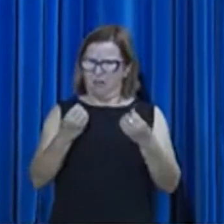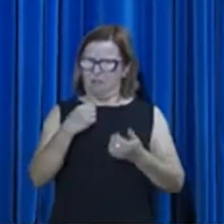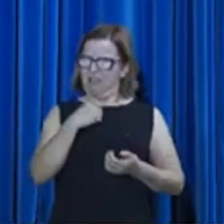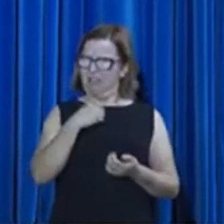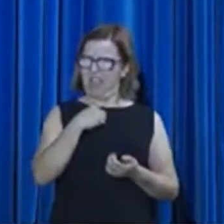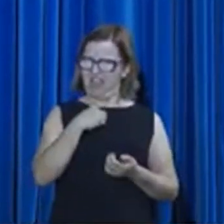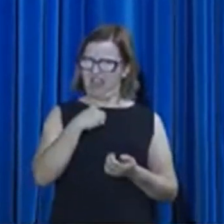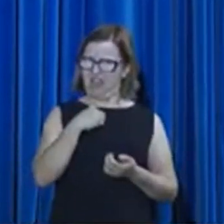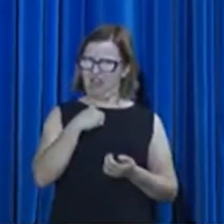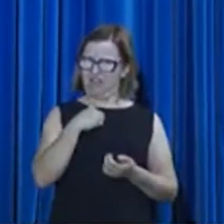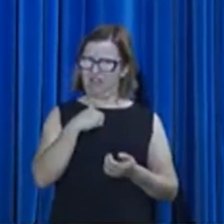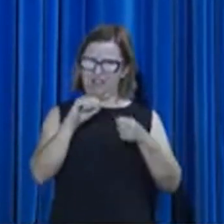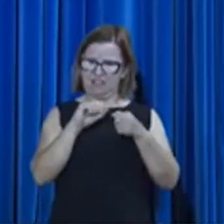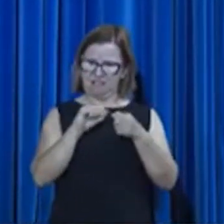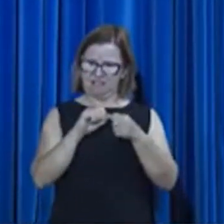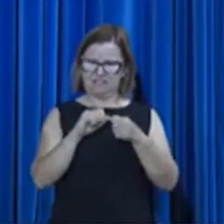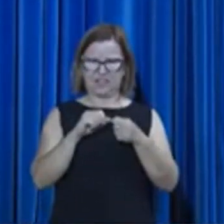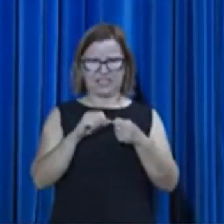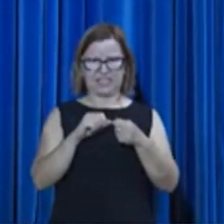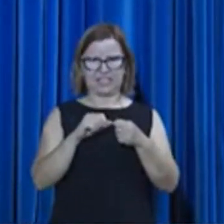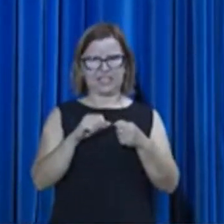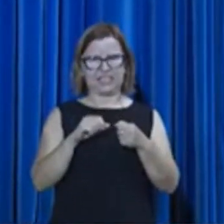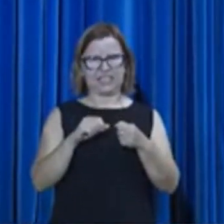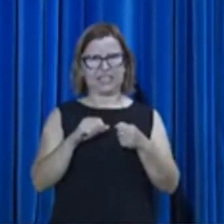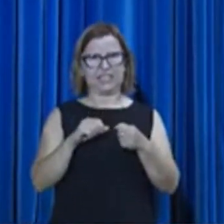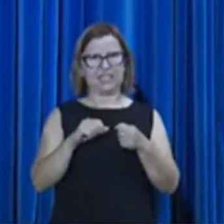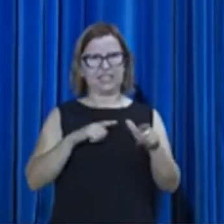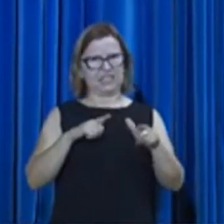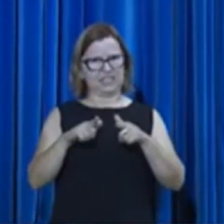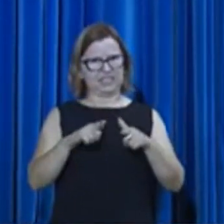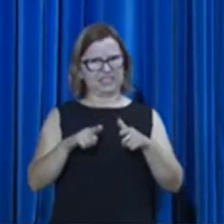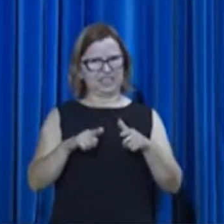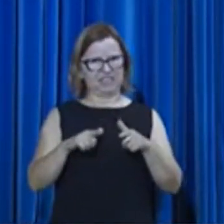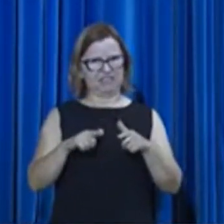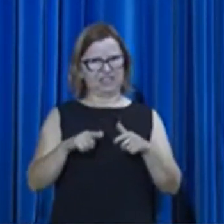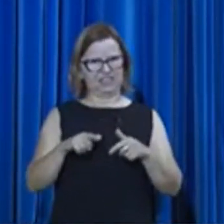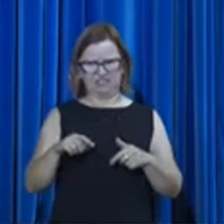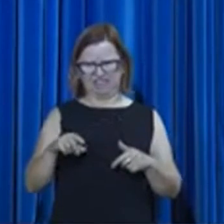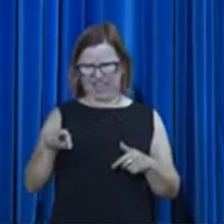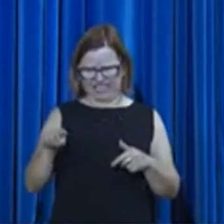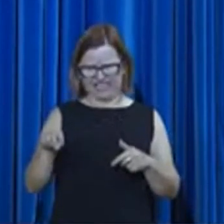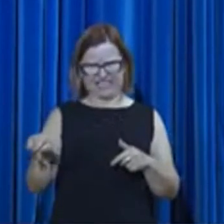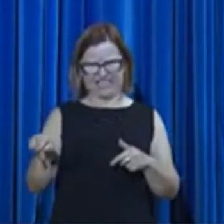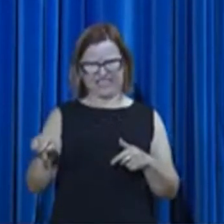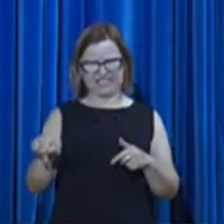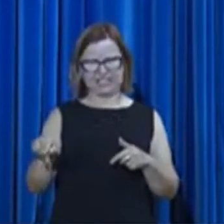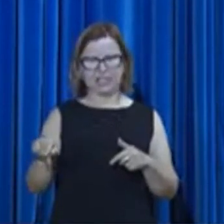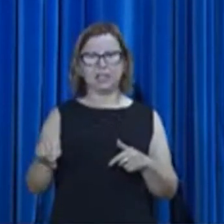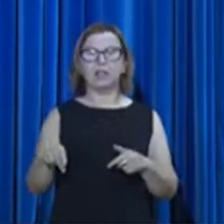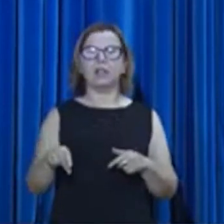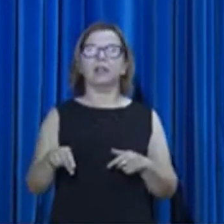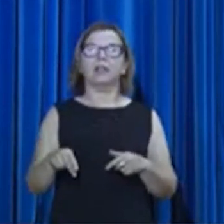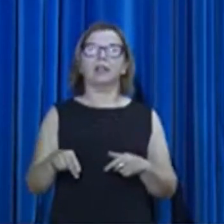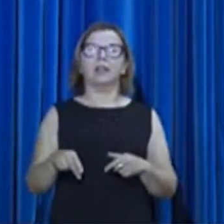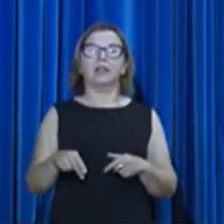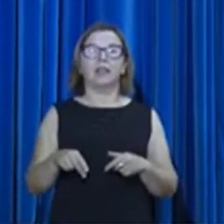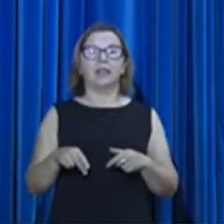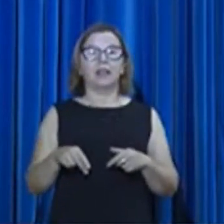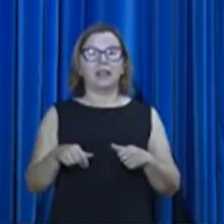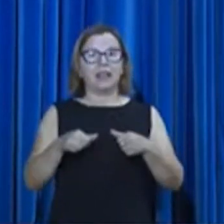a fazer algo para alguém semelhante a mim? Esta é a visão que o pecado trouxe para o ser